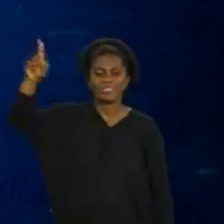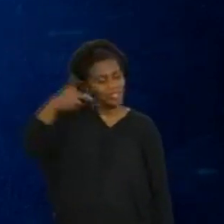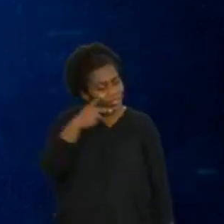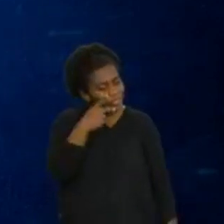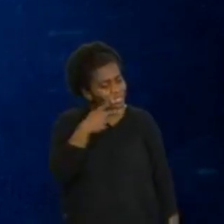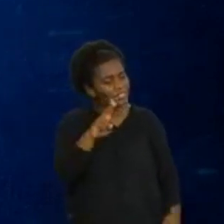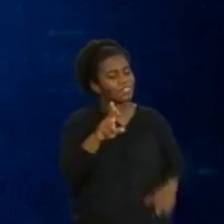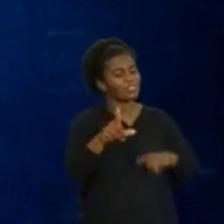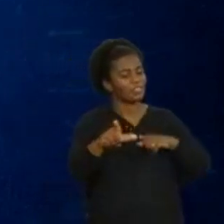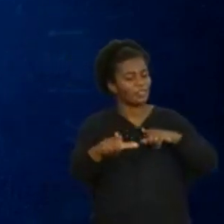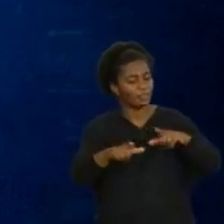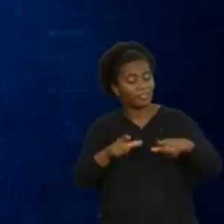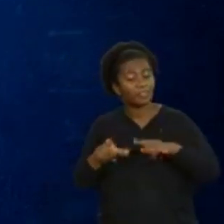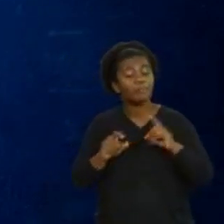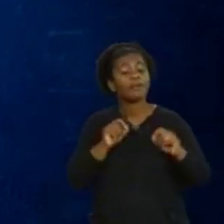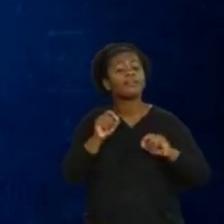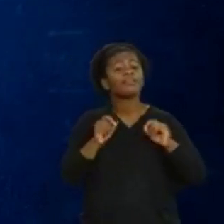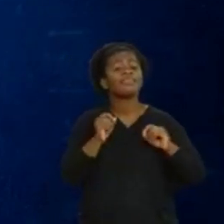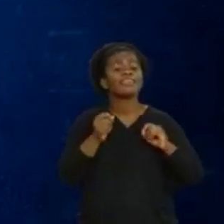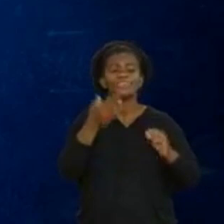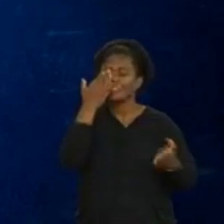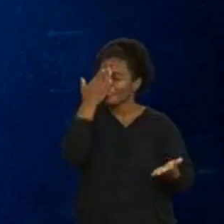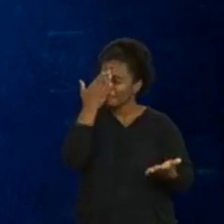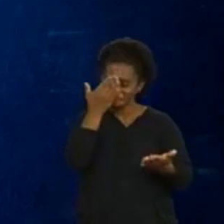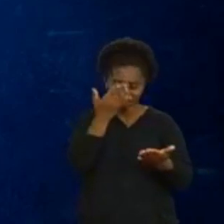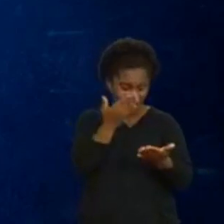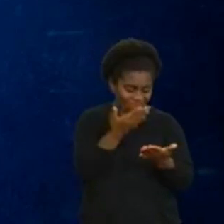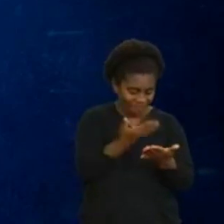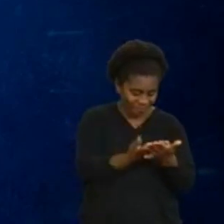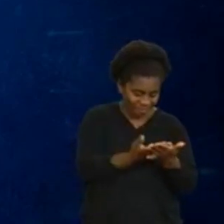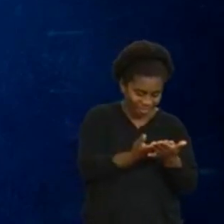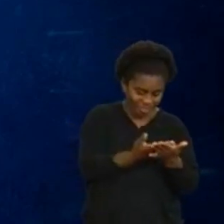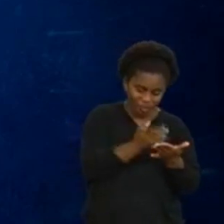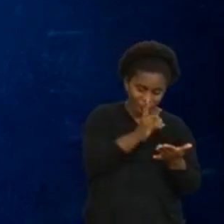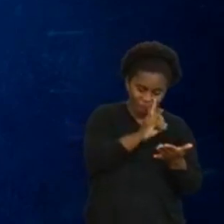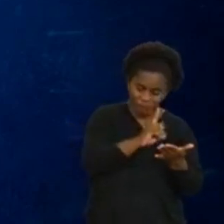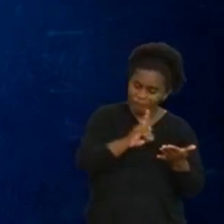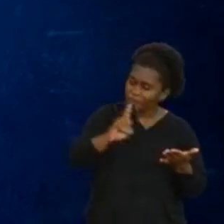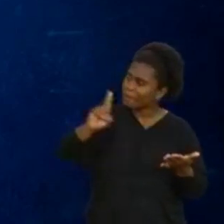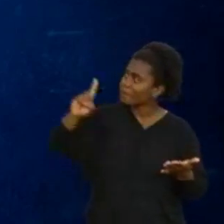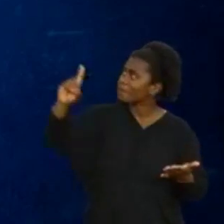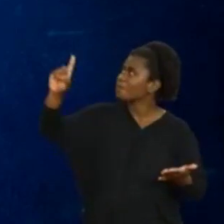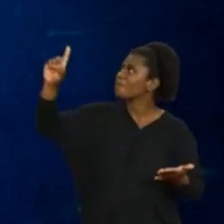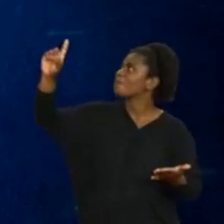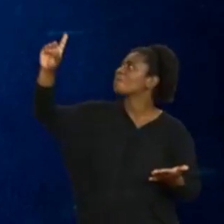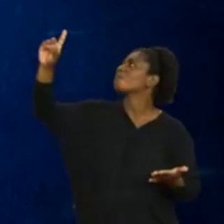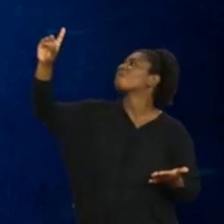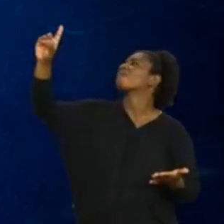o seu trabalho? E o seu trabalho é descansar em mim.